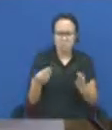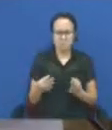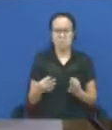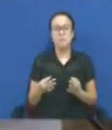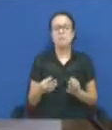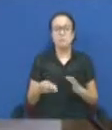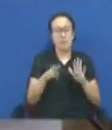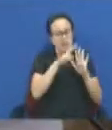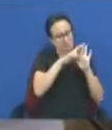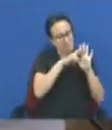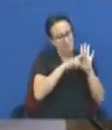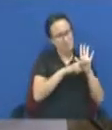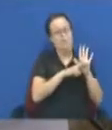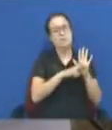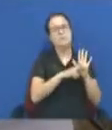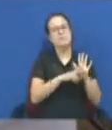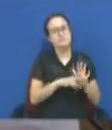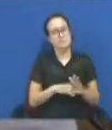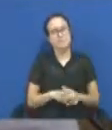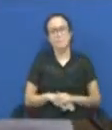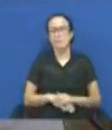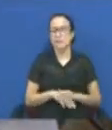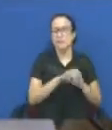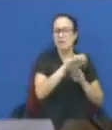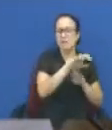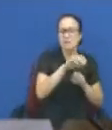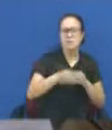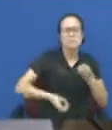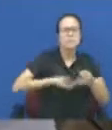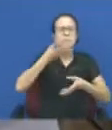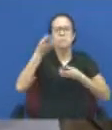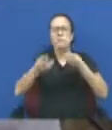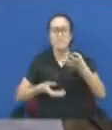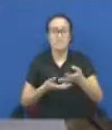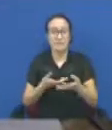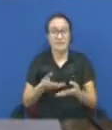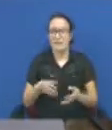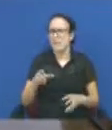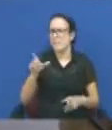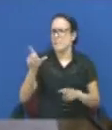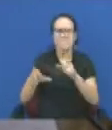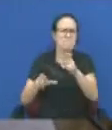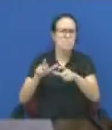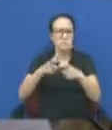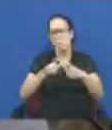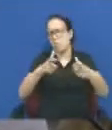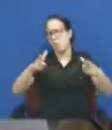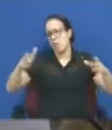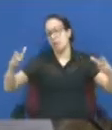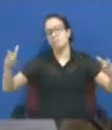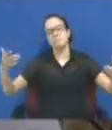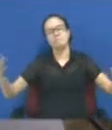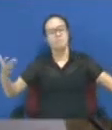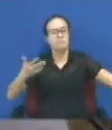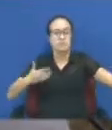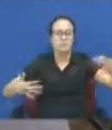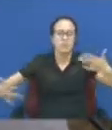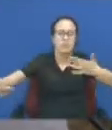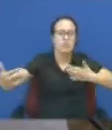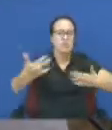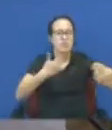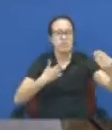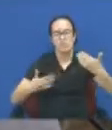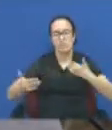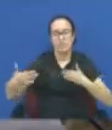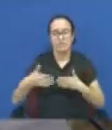falada por ele, ele conseguiu atrair inúmeras pessoas que hoje compõem a Igreja Presbiteriana em todo